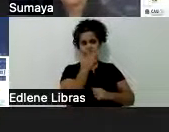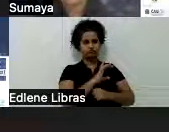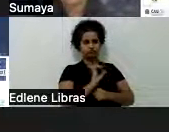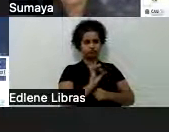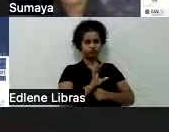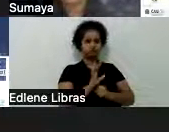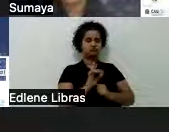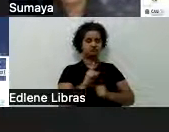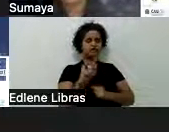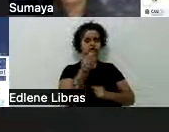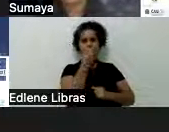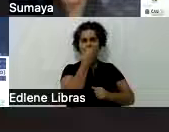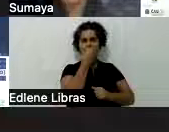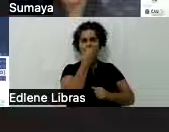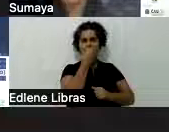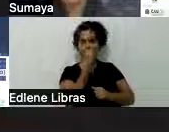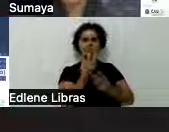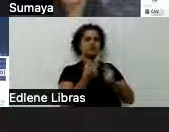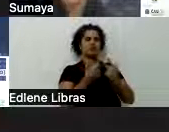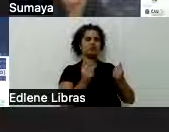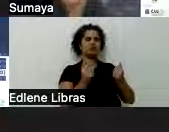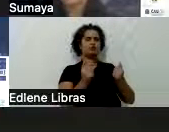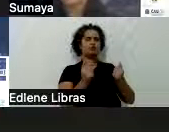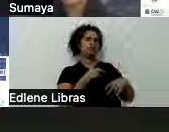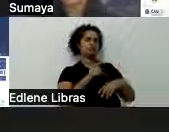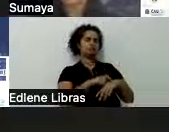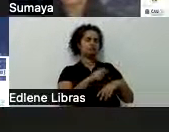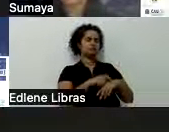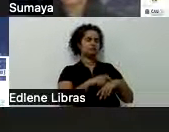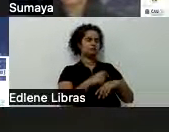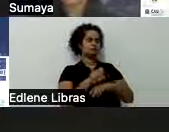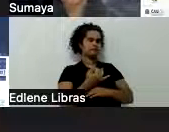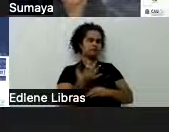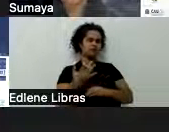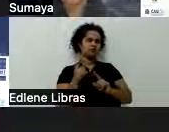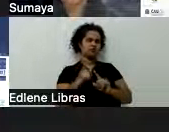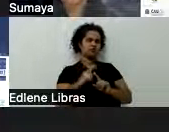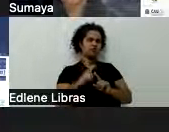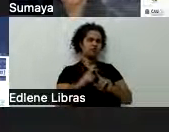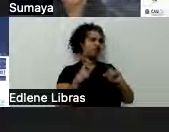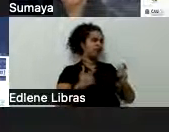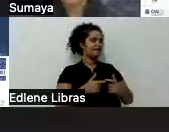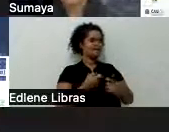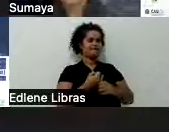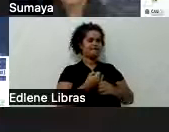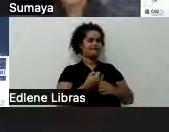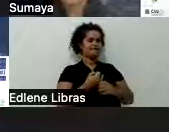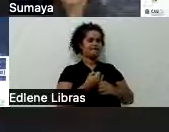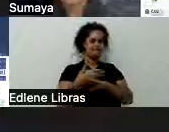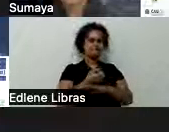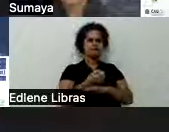botou muita coisa acontecendo ao mesmo tempo, se apropriou de vários tipos de espaço e envolveu muitas